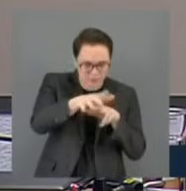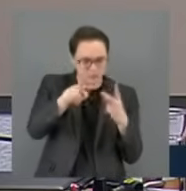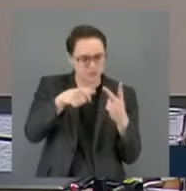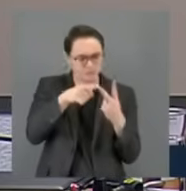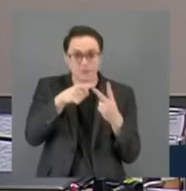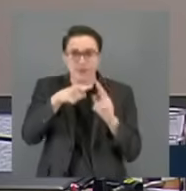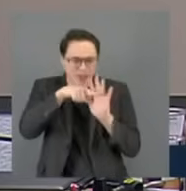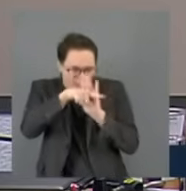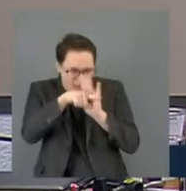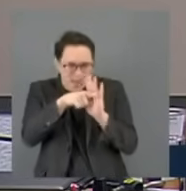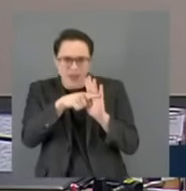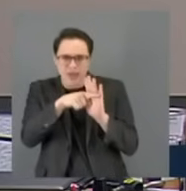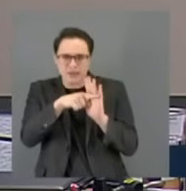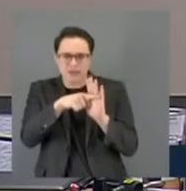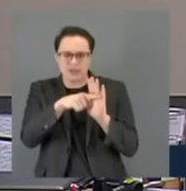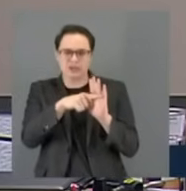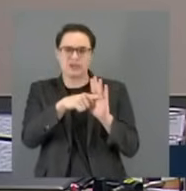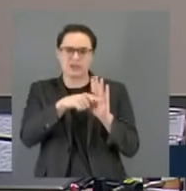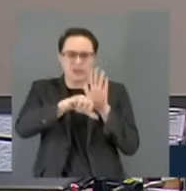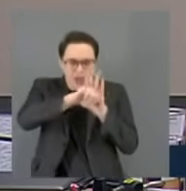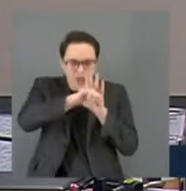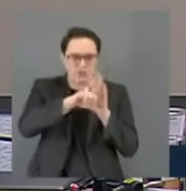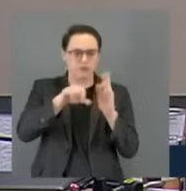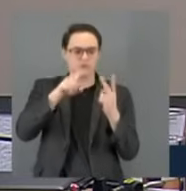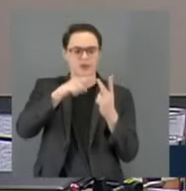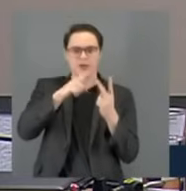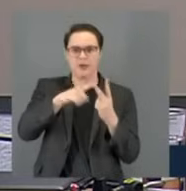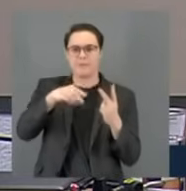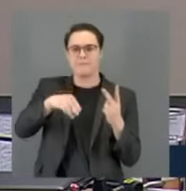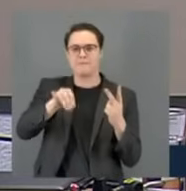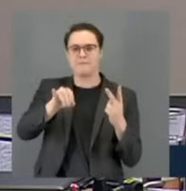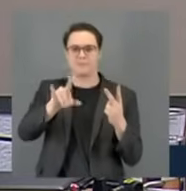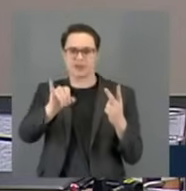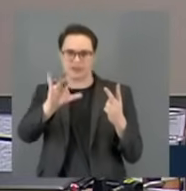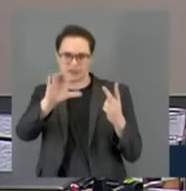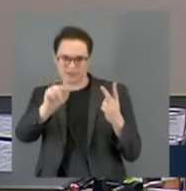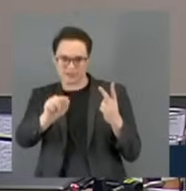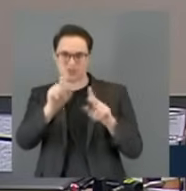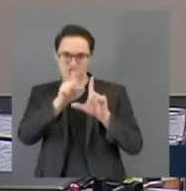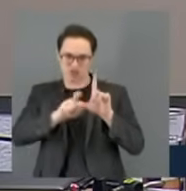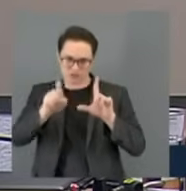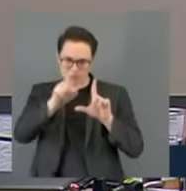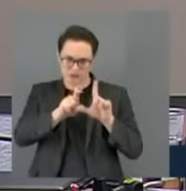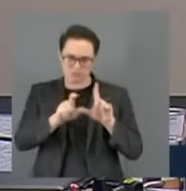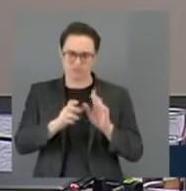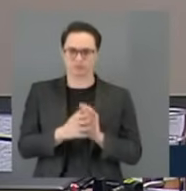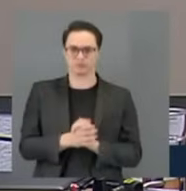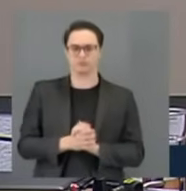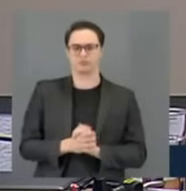tem diversas irregularidades já reconhecidas por diversos juristas.